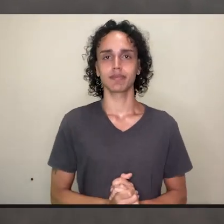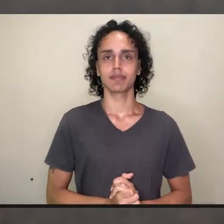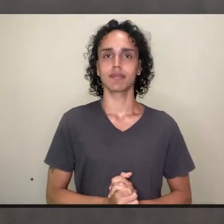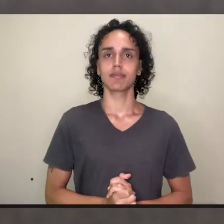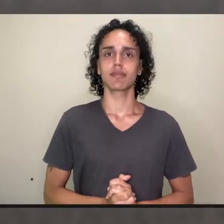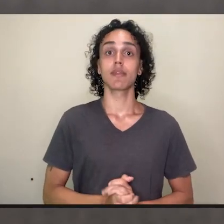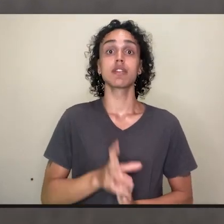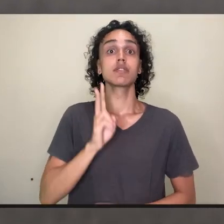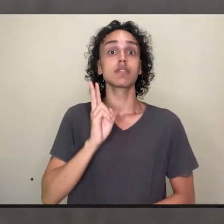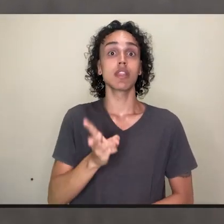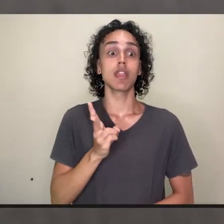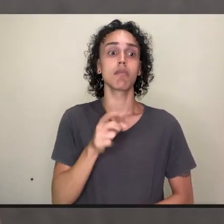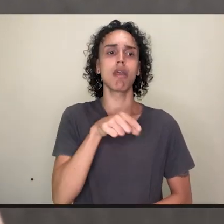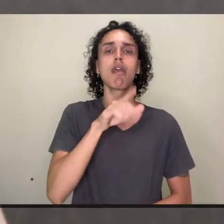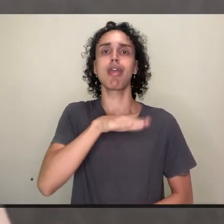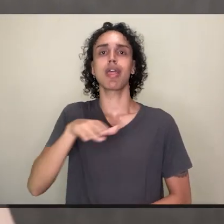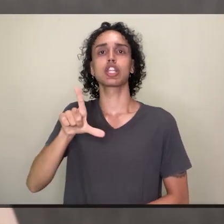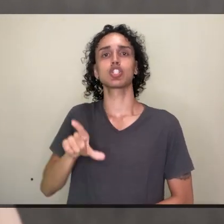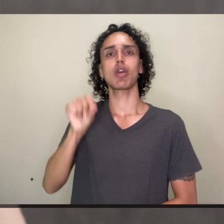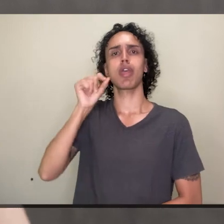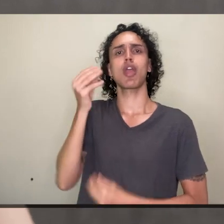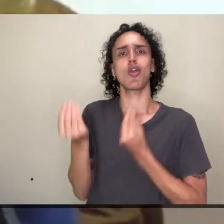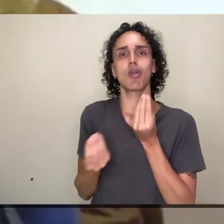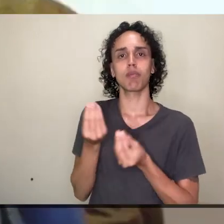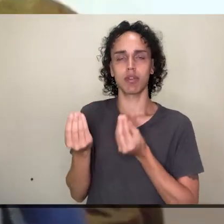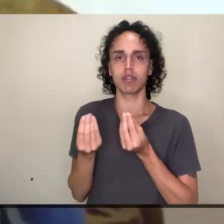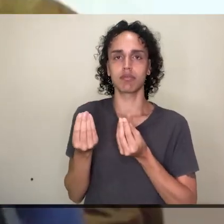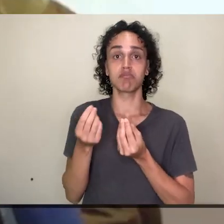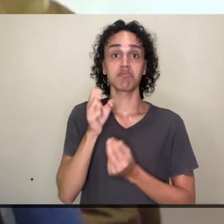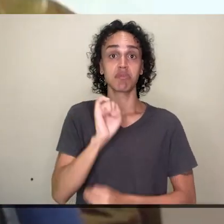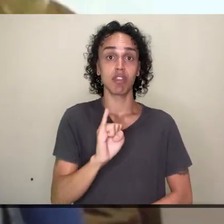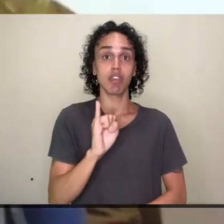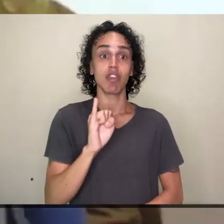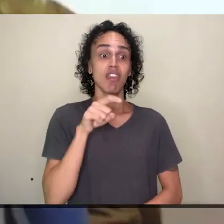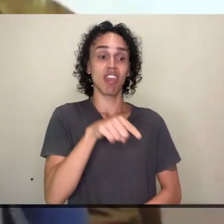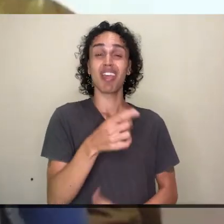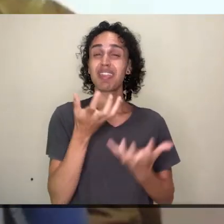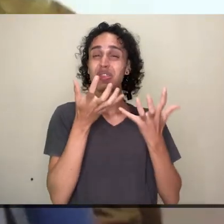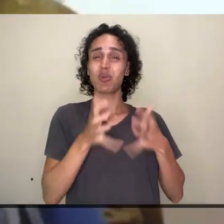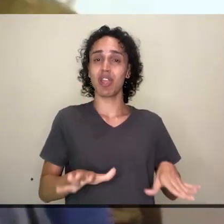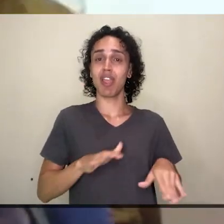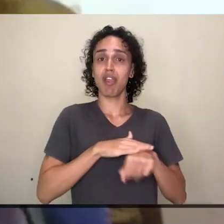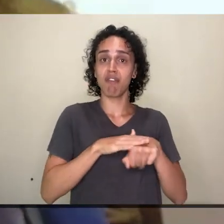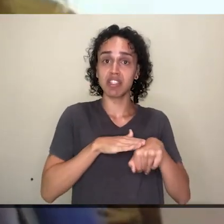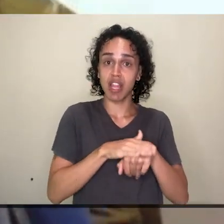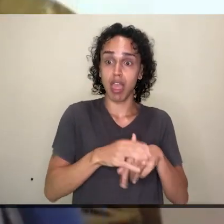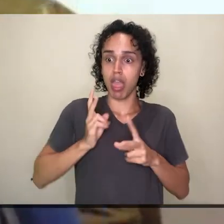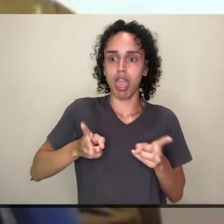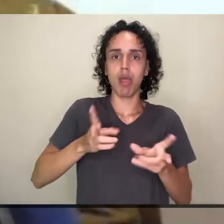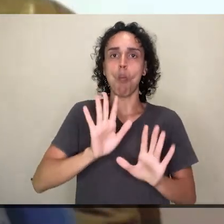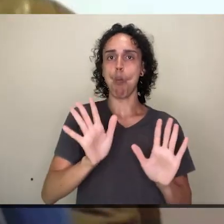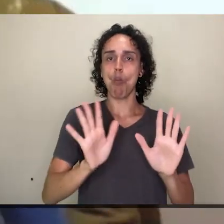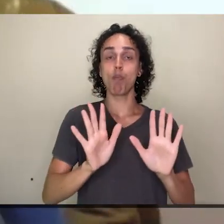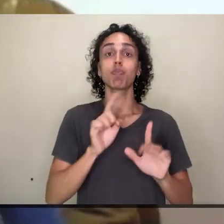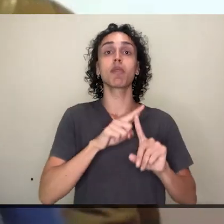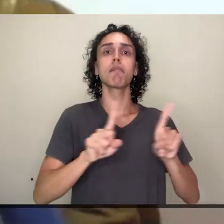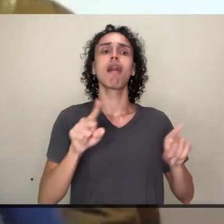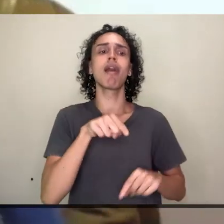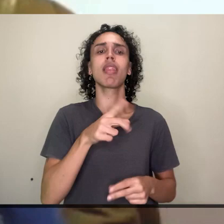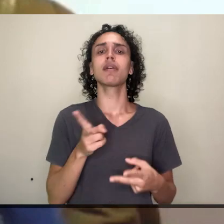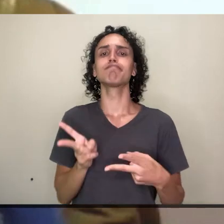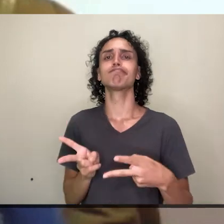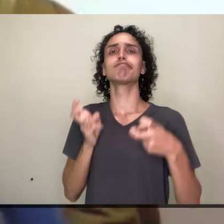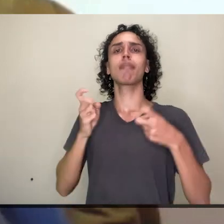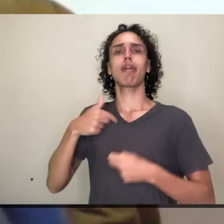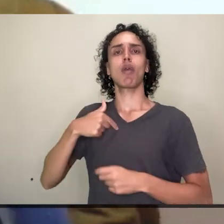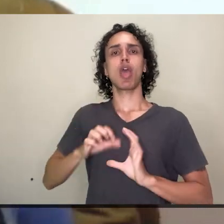momento, né? Então, essa medida tem que ser sempre definida pela criança. Eu não vou continuar a conversa se ela não